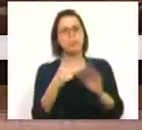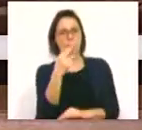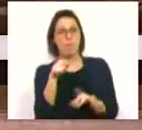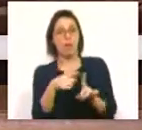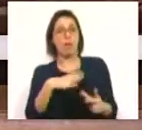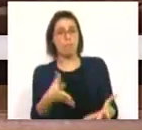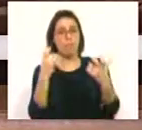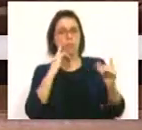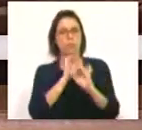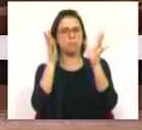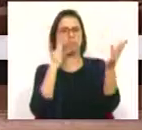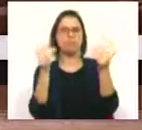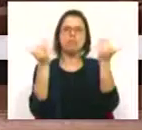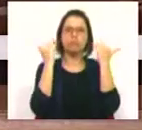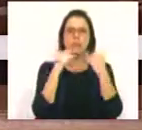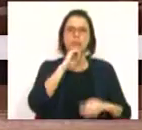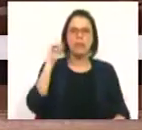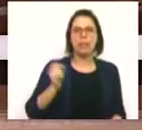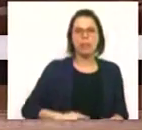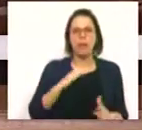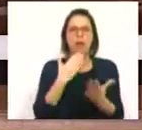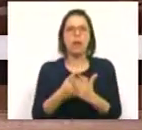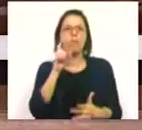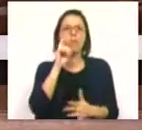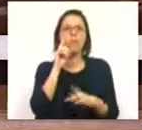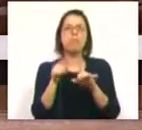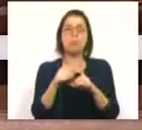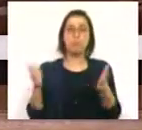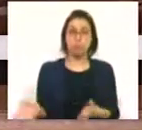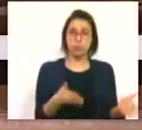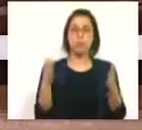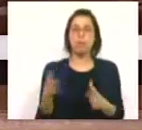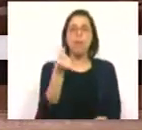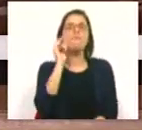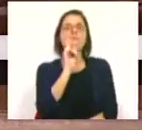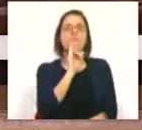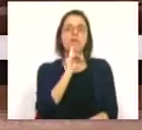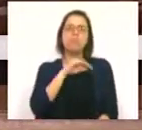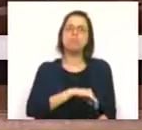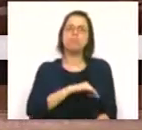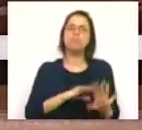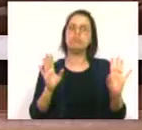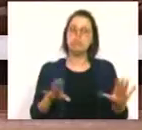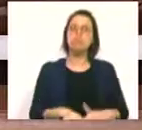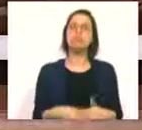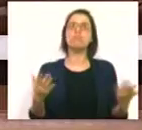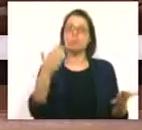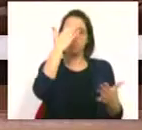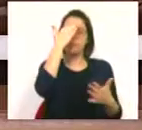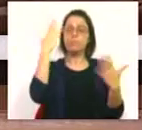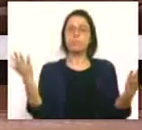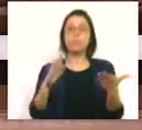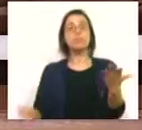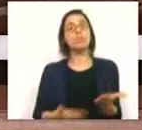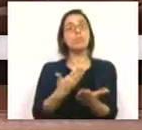que se pretende transparente, informado e capaz de garantir à produção preços remunerados. Consideramos, por isso, que